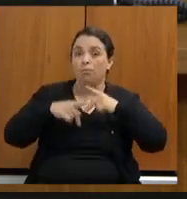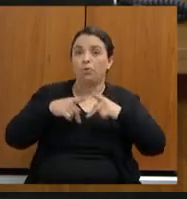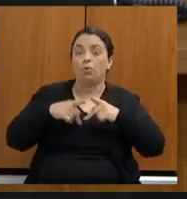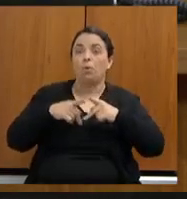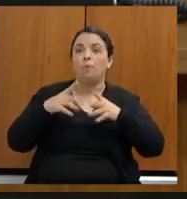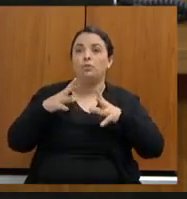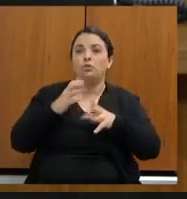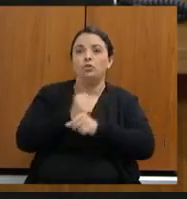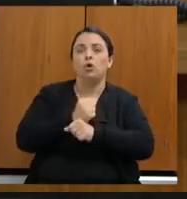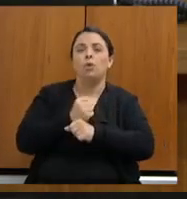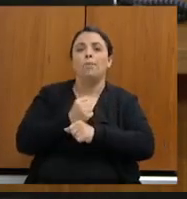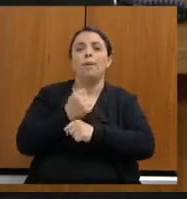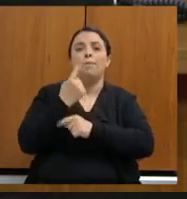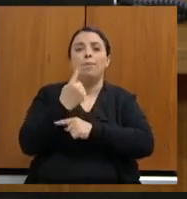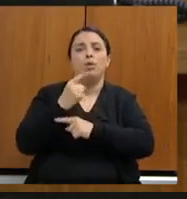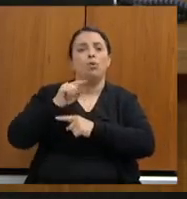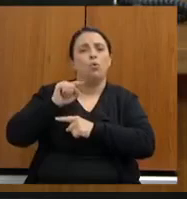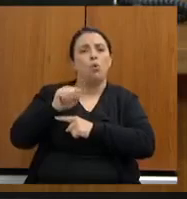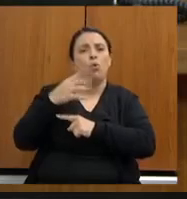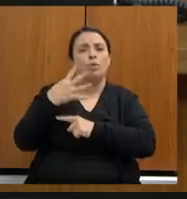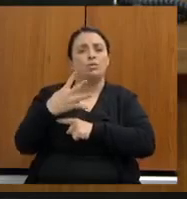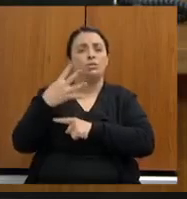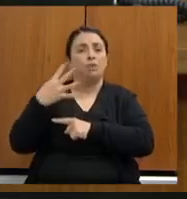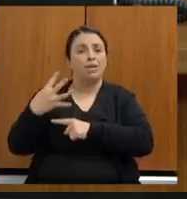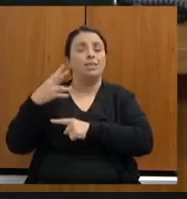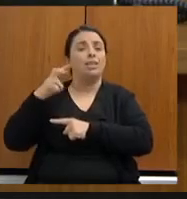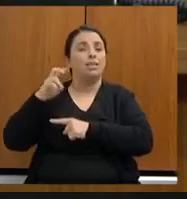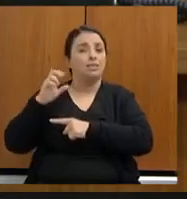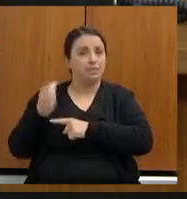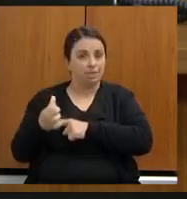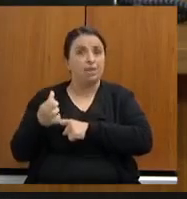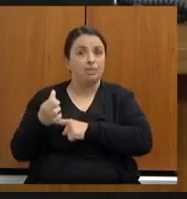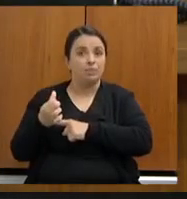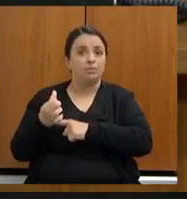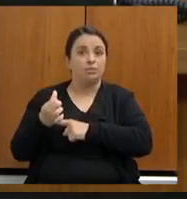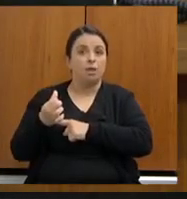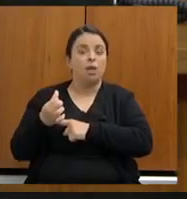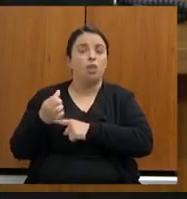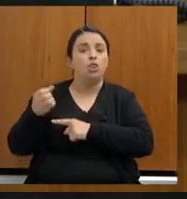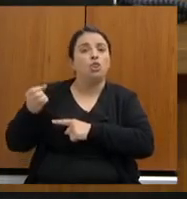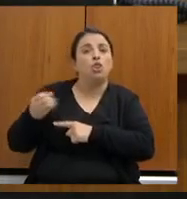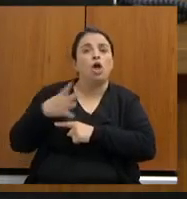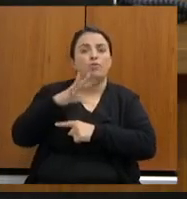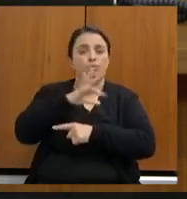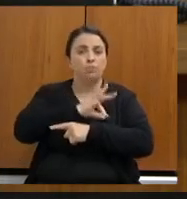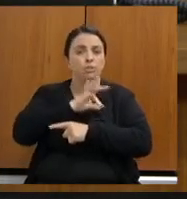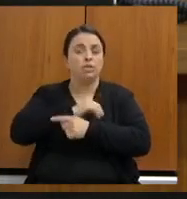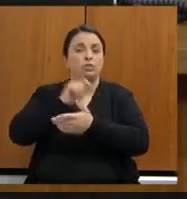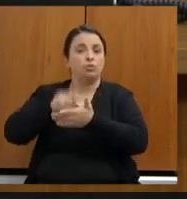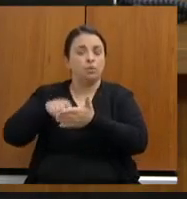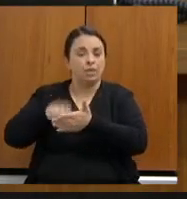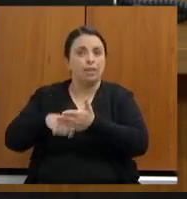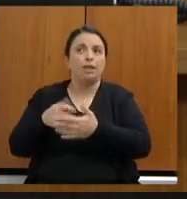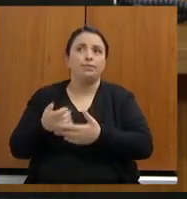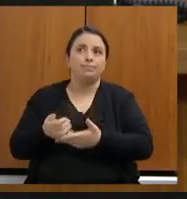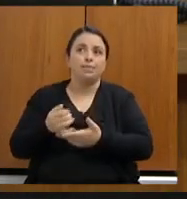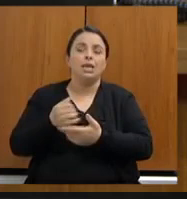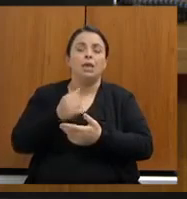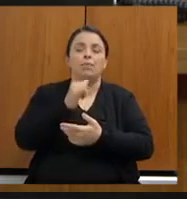1446 servidores só de policiais civis para que se tenha uma ideia foram